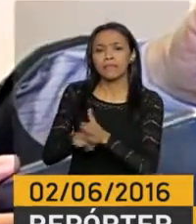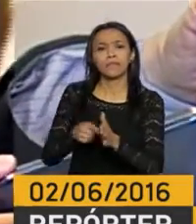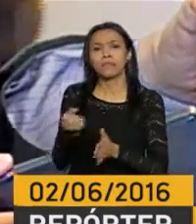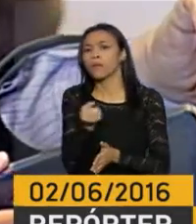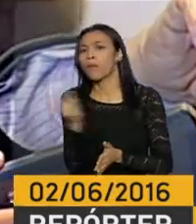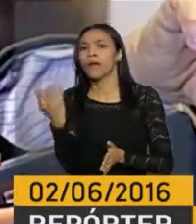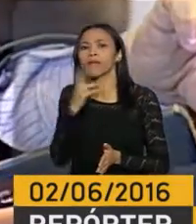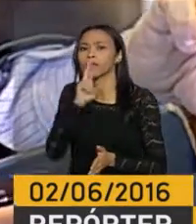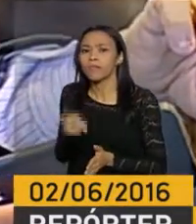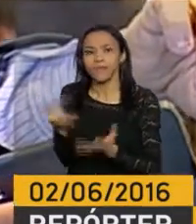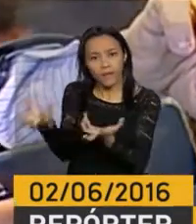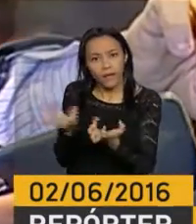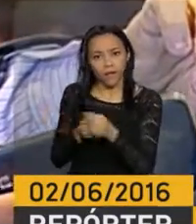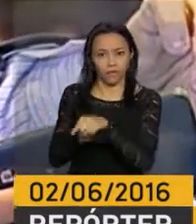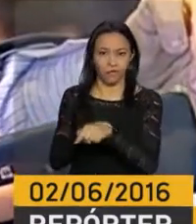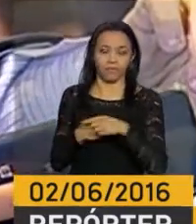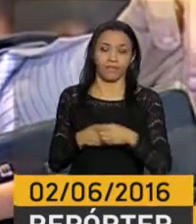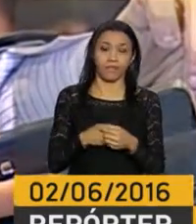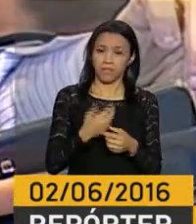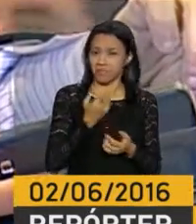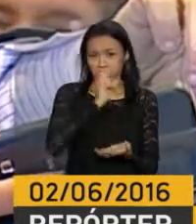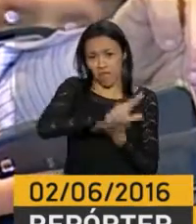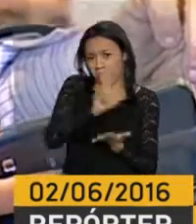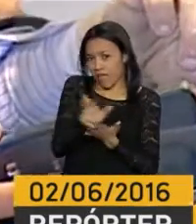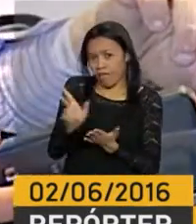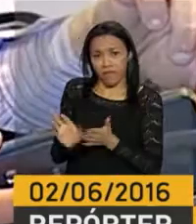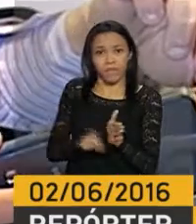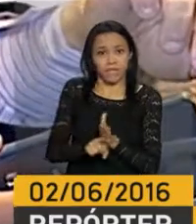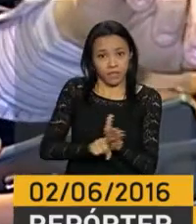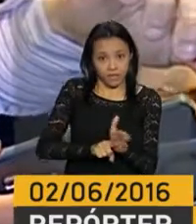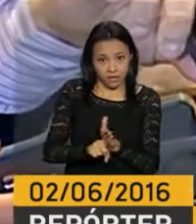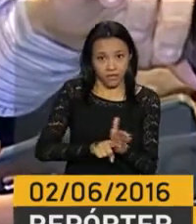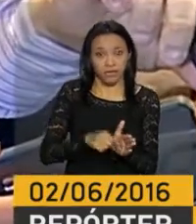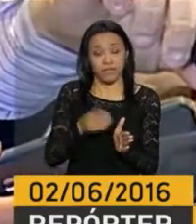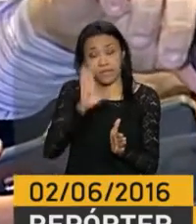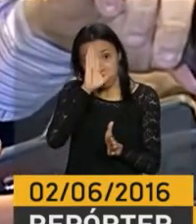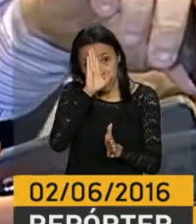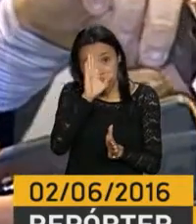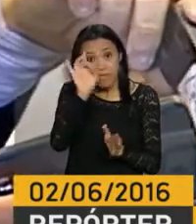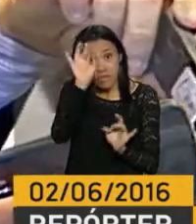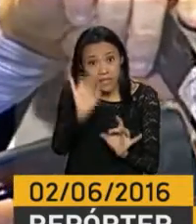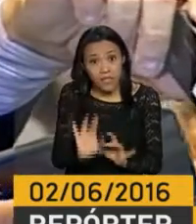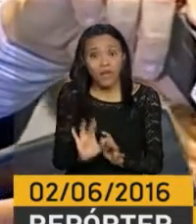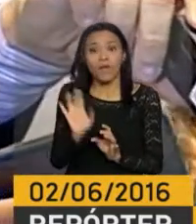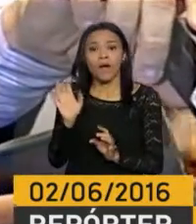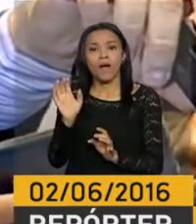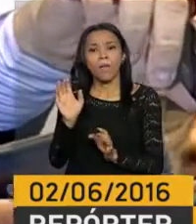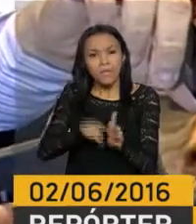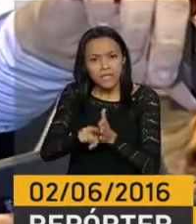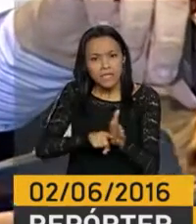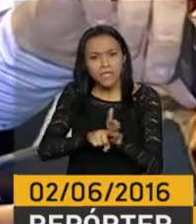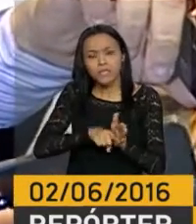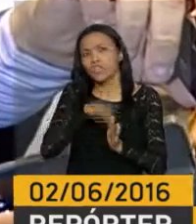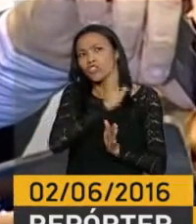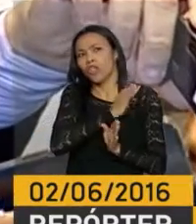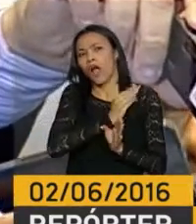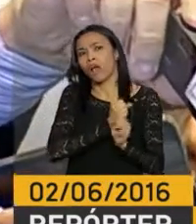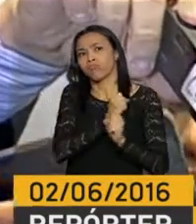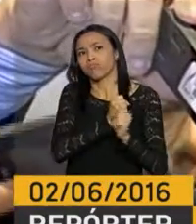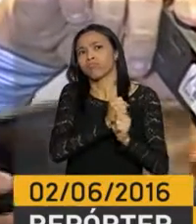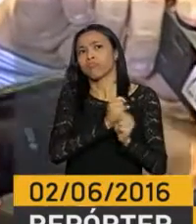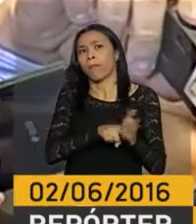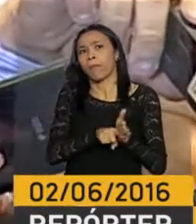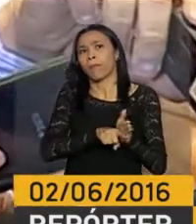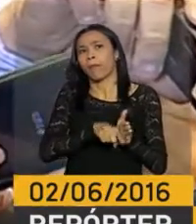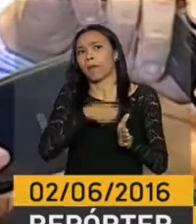obter? Pesquisas de toda sorte, em especial aquelas que já deram o primeiro passo e obtiveram